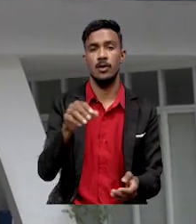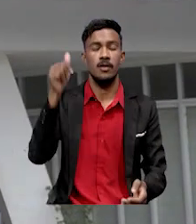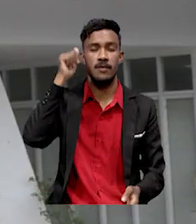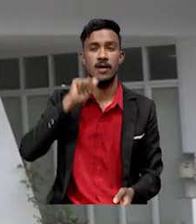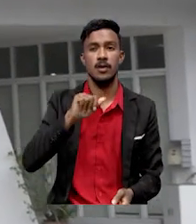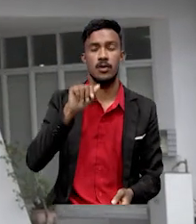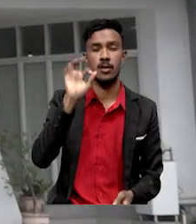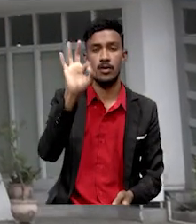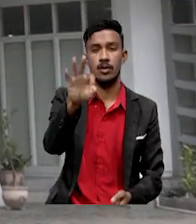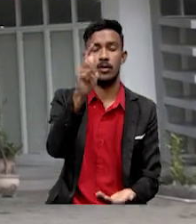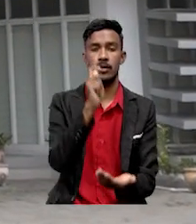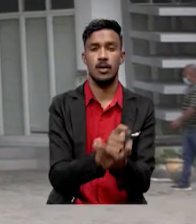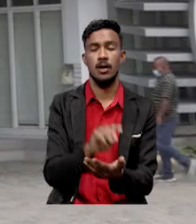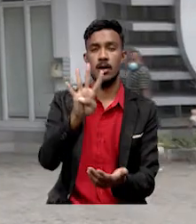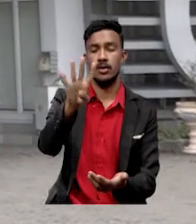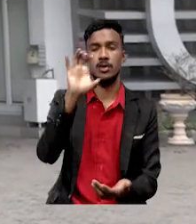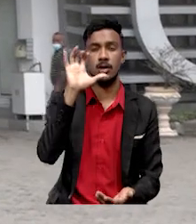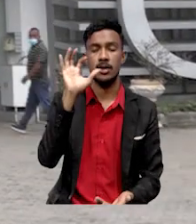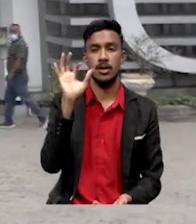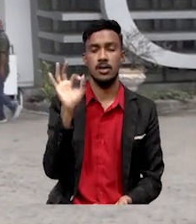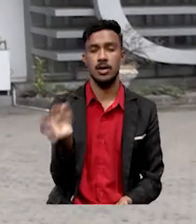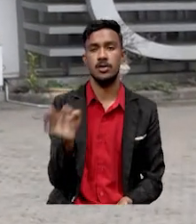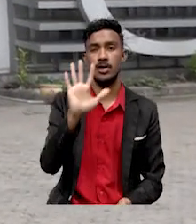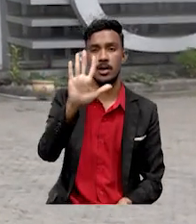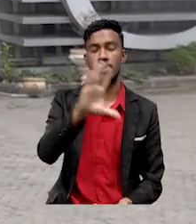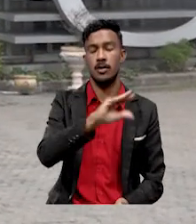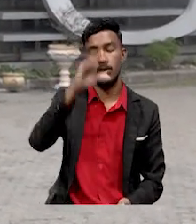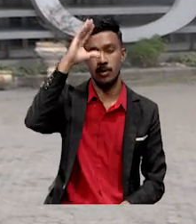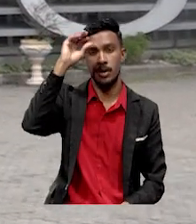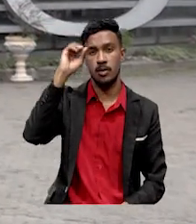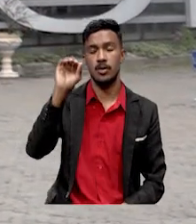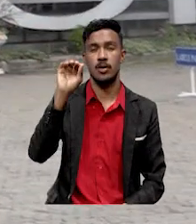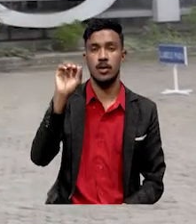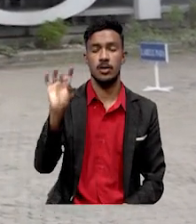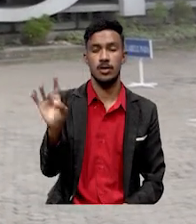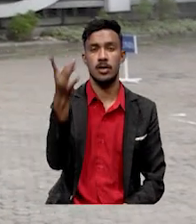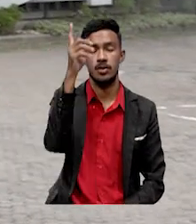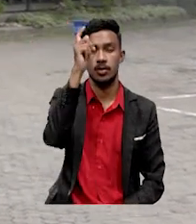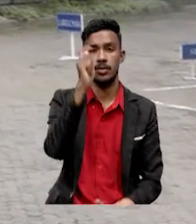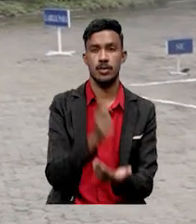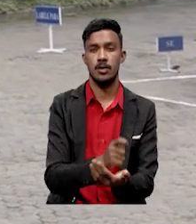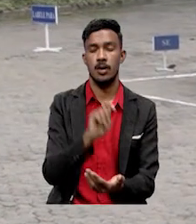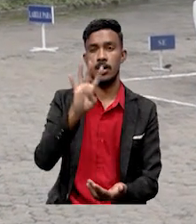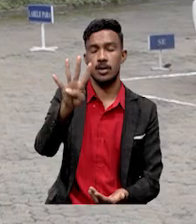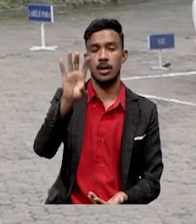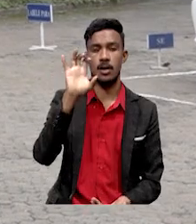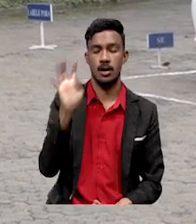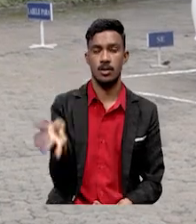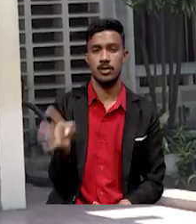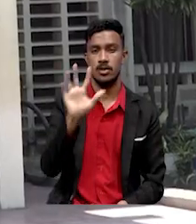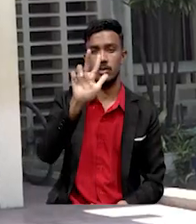sia atu sat sianurusing lima, nomane ring sanusing walu atu sia hat nulusing tolu.